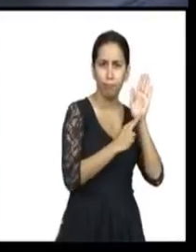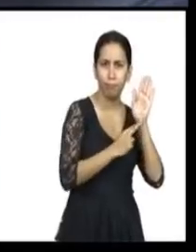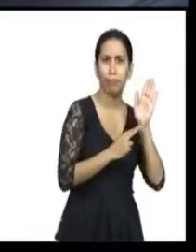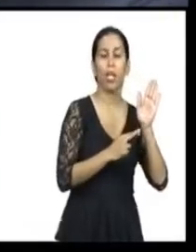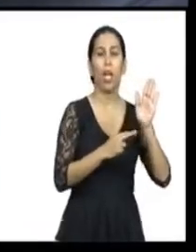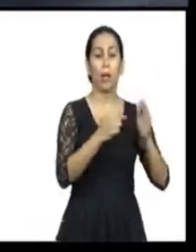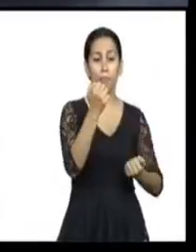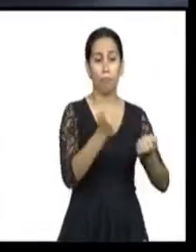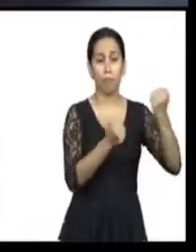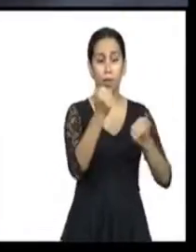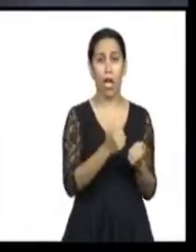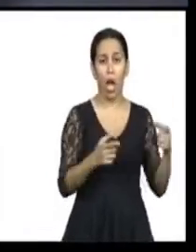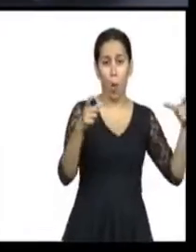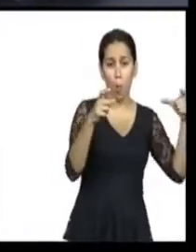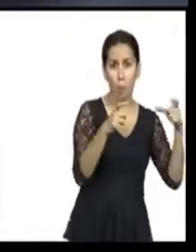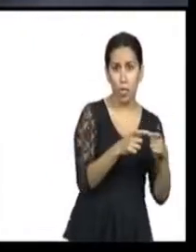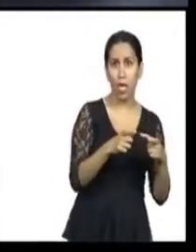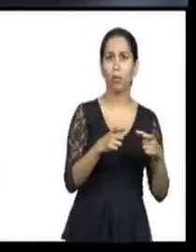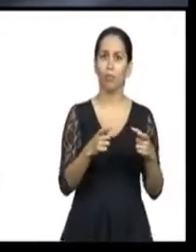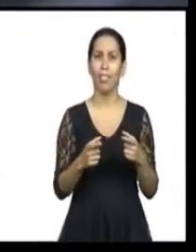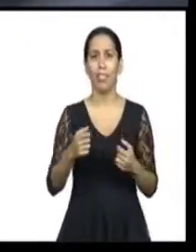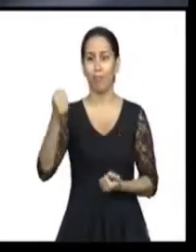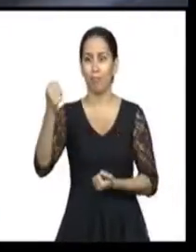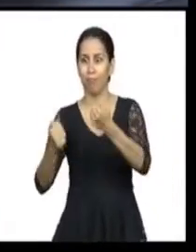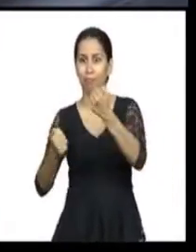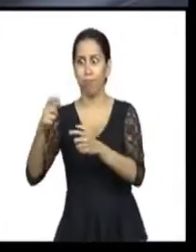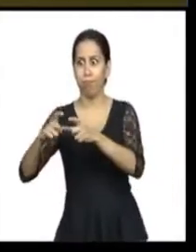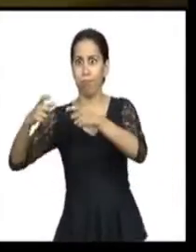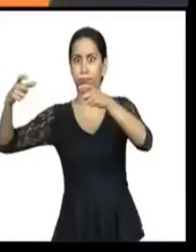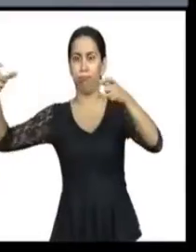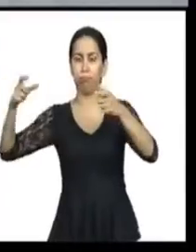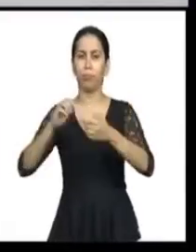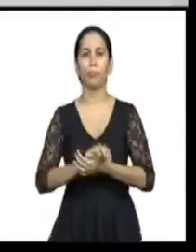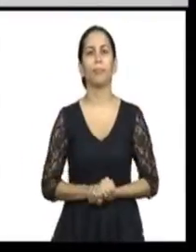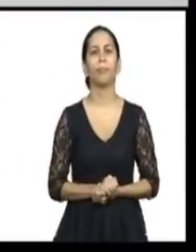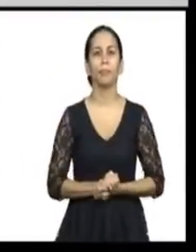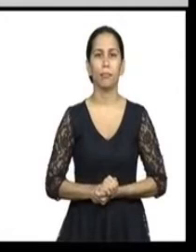veículos leves e equipamentos. Agora vamos saber como ele é elaborado?